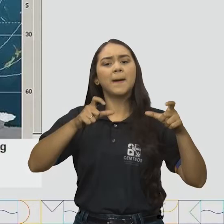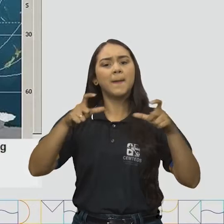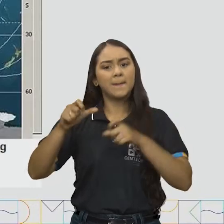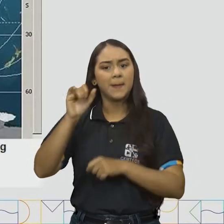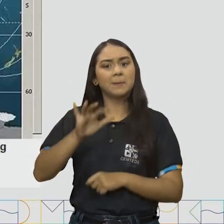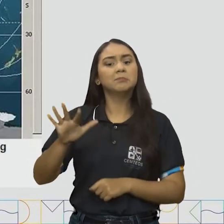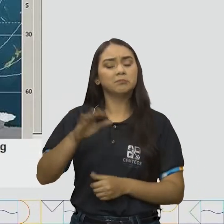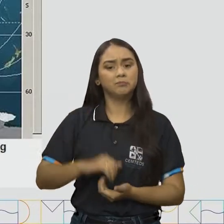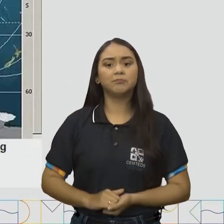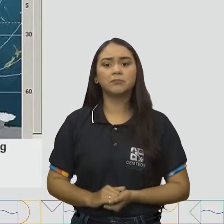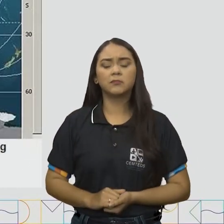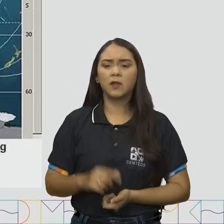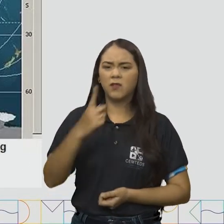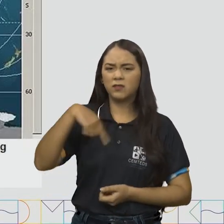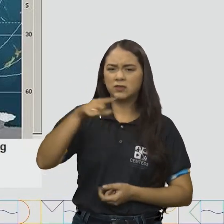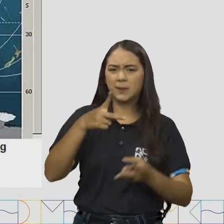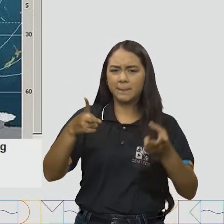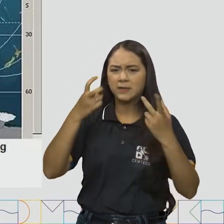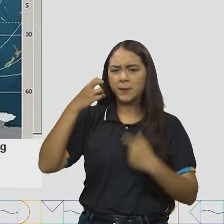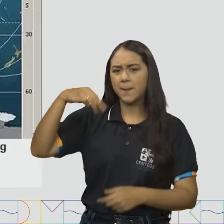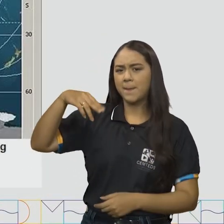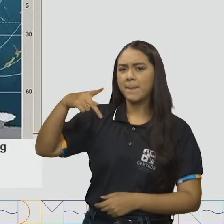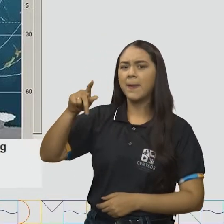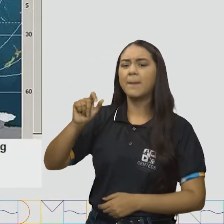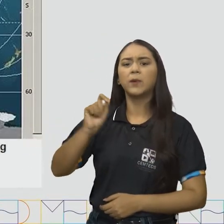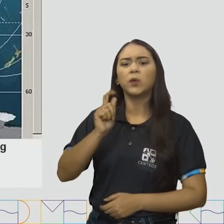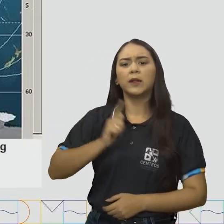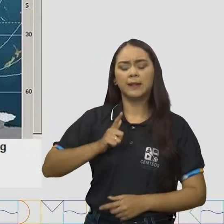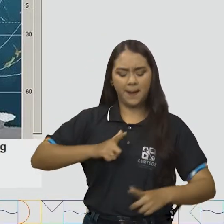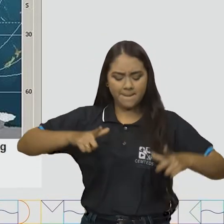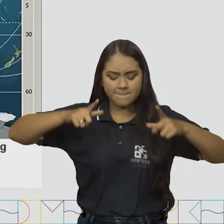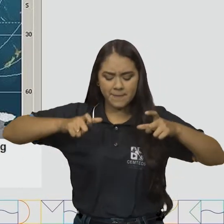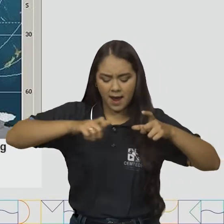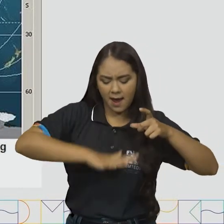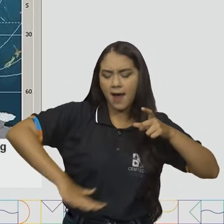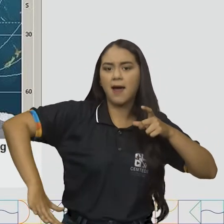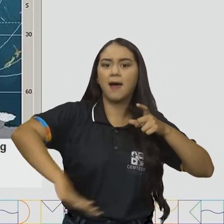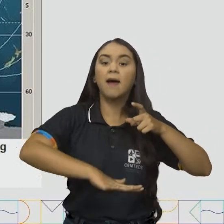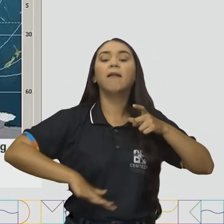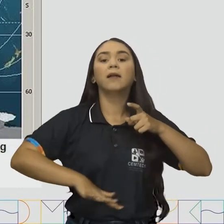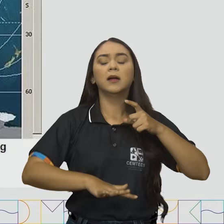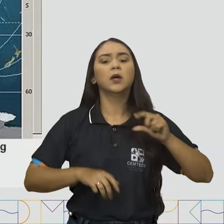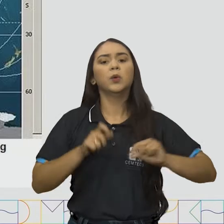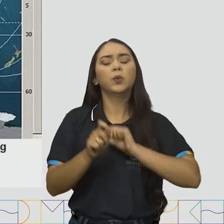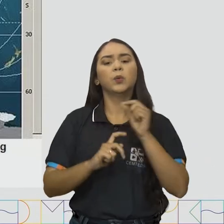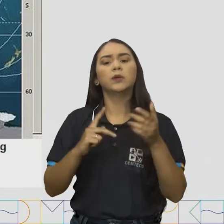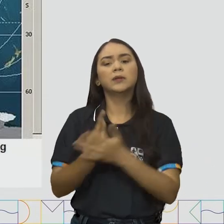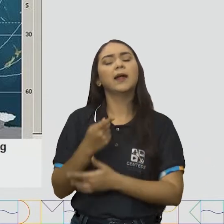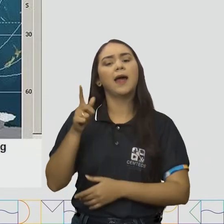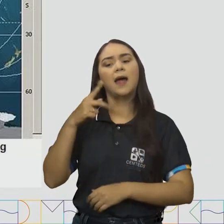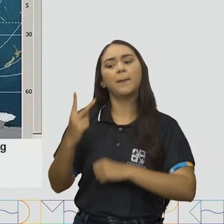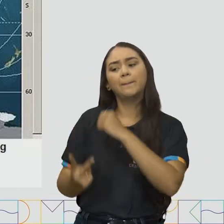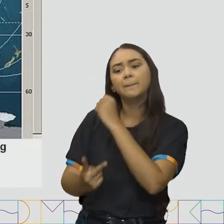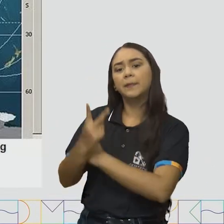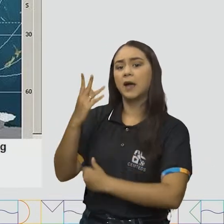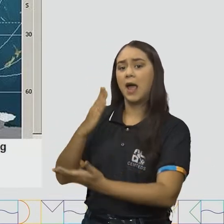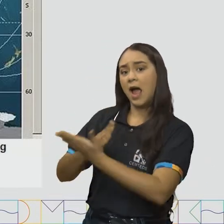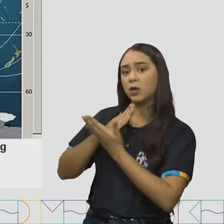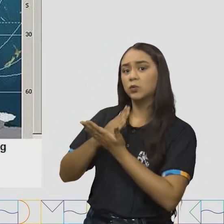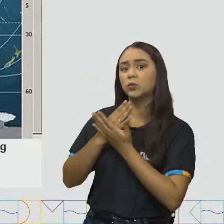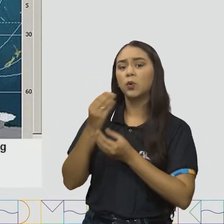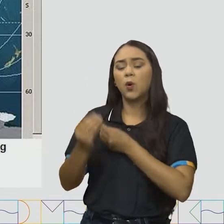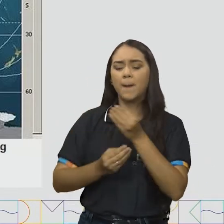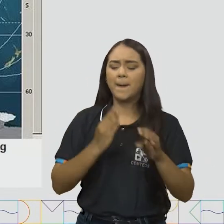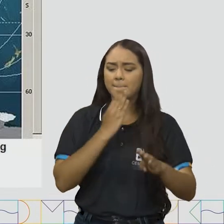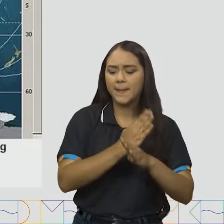aéreas? Você já aprendeu que os mapas são construídos a partir de imagens aéreas ou de imagens de satélite. Essas representações nos auxiliam